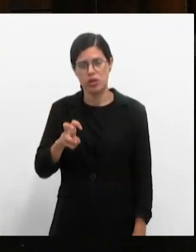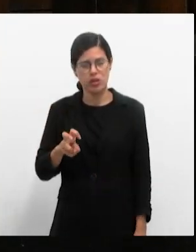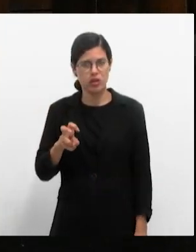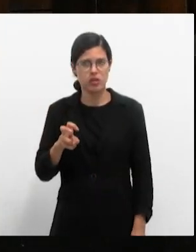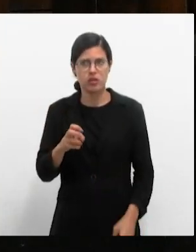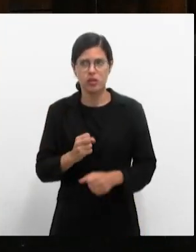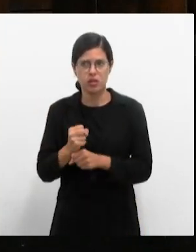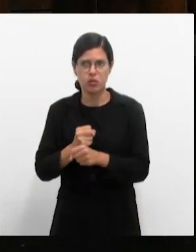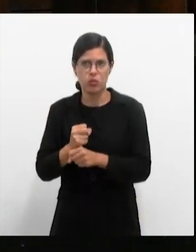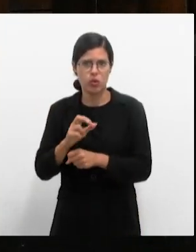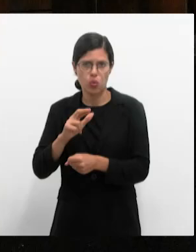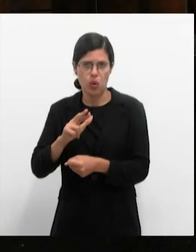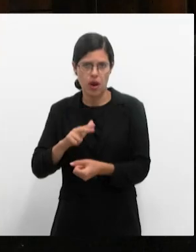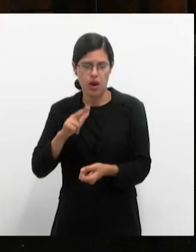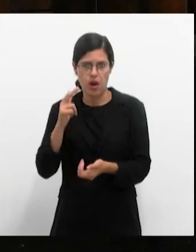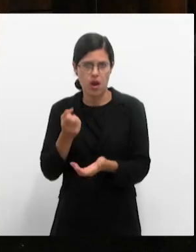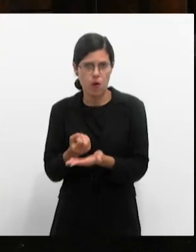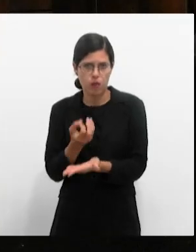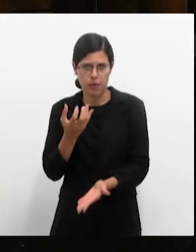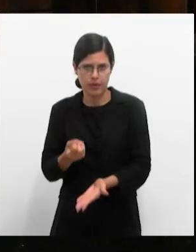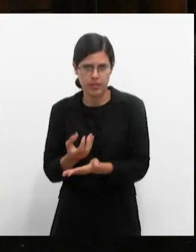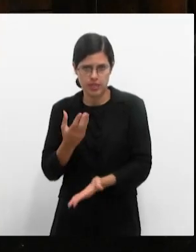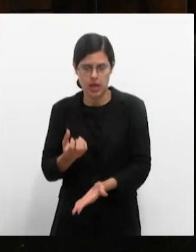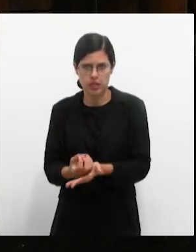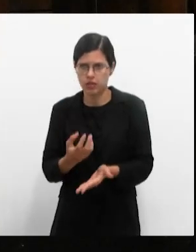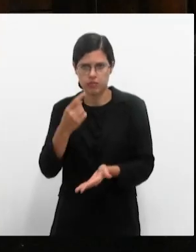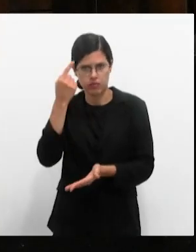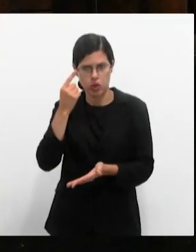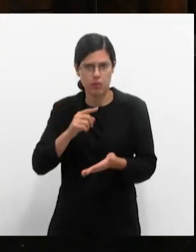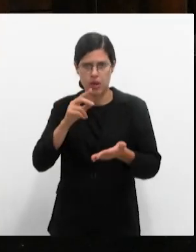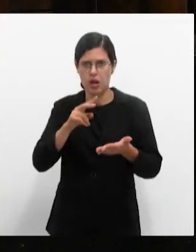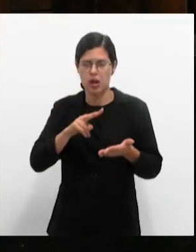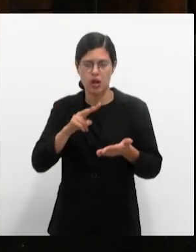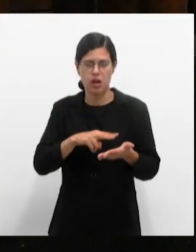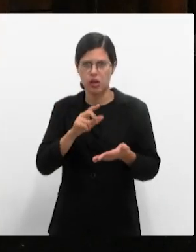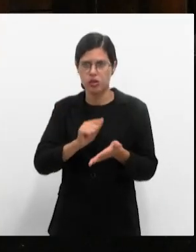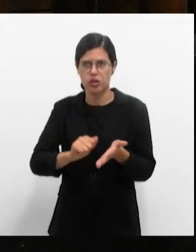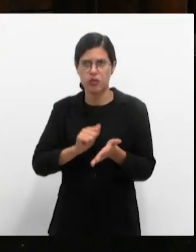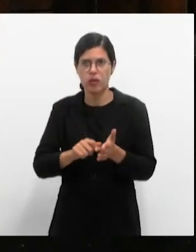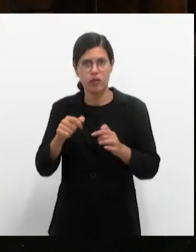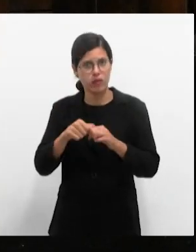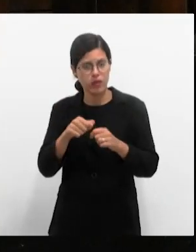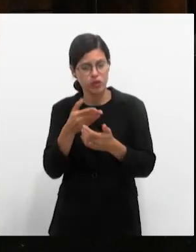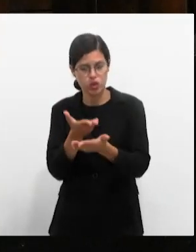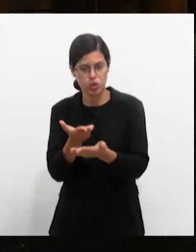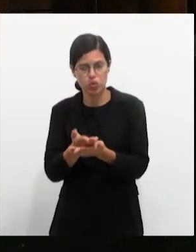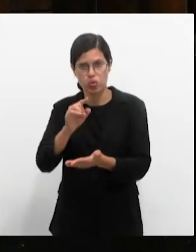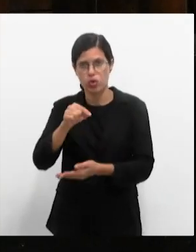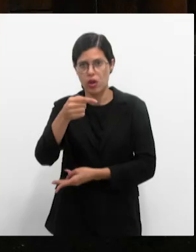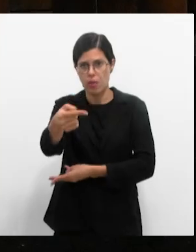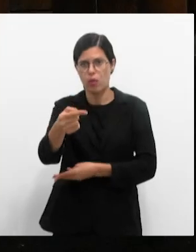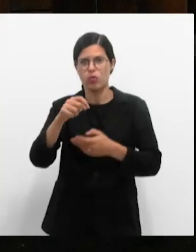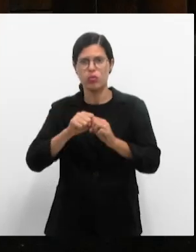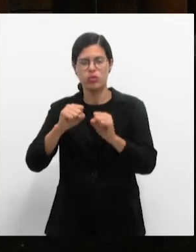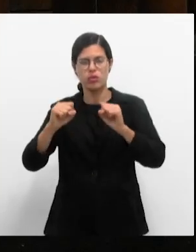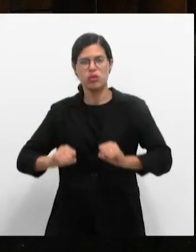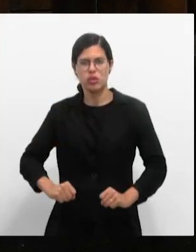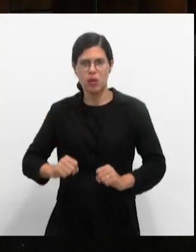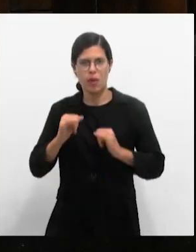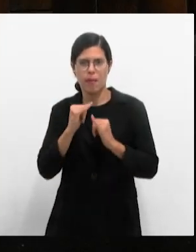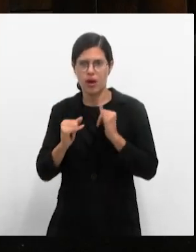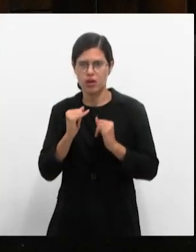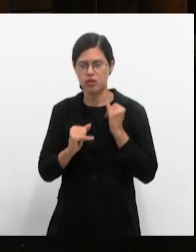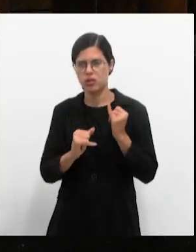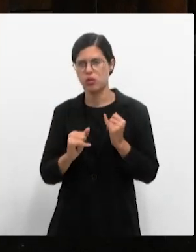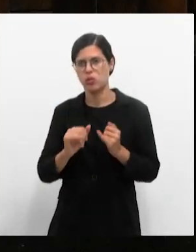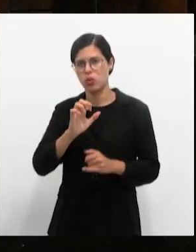era alfabetizada. E fez todo o seu estudo, a posteriori, num sistema similar ao que é a rede